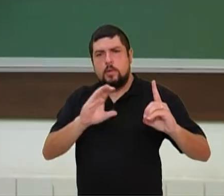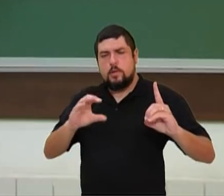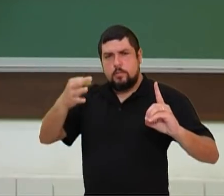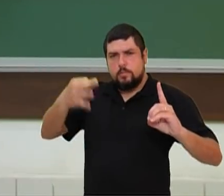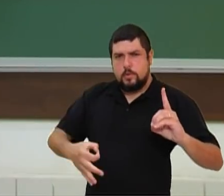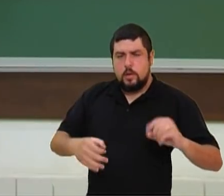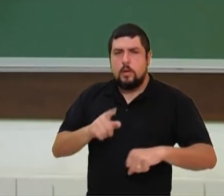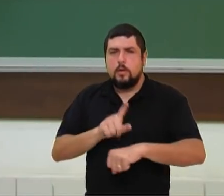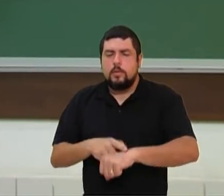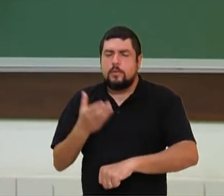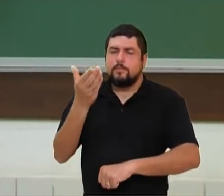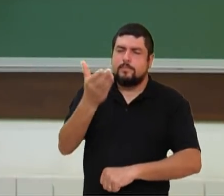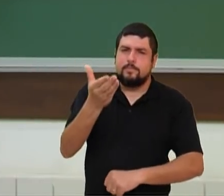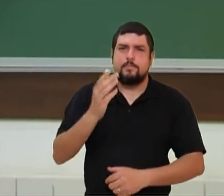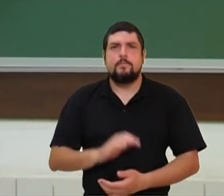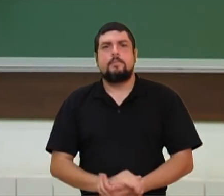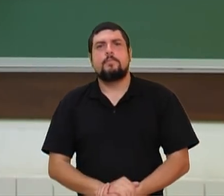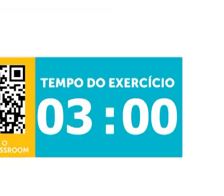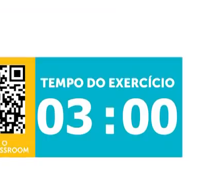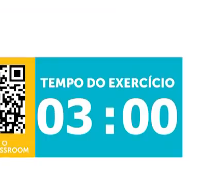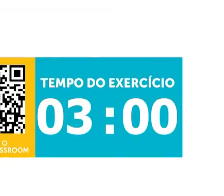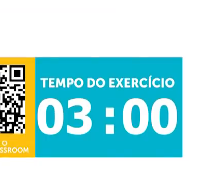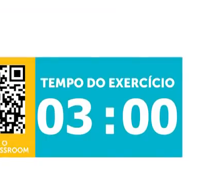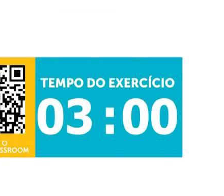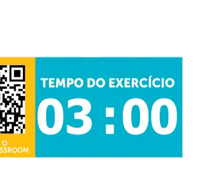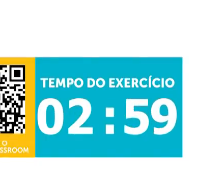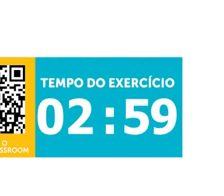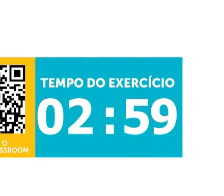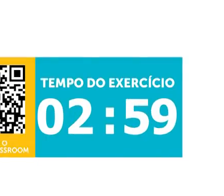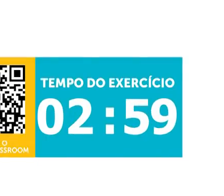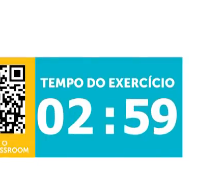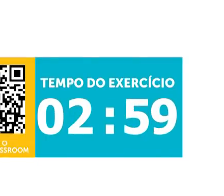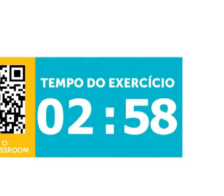vocês responder, em seguida voltamos com a aula.